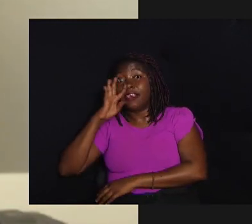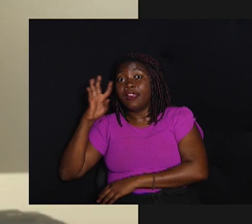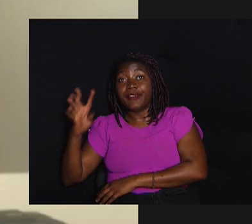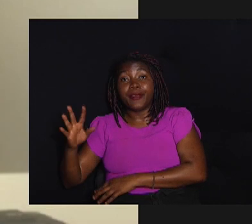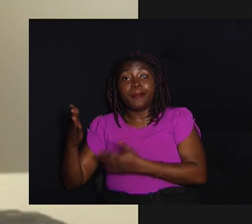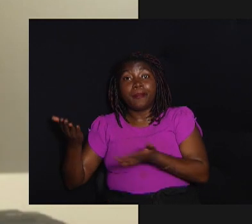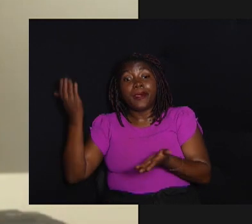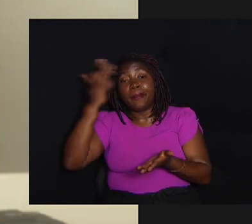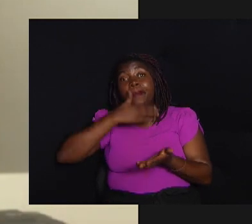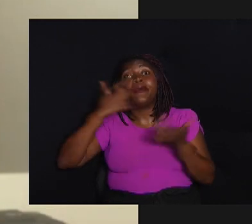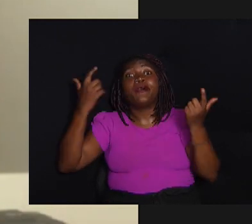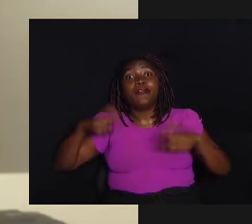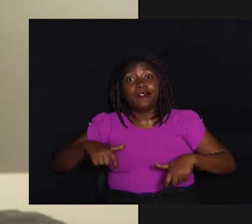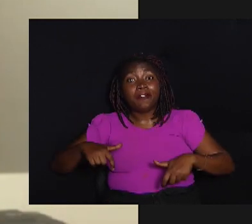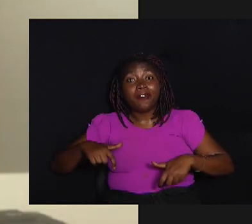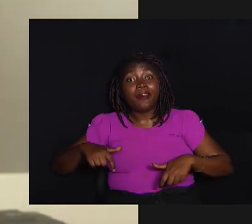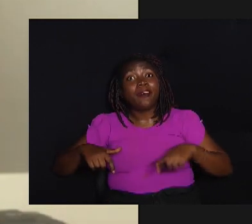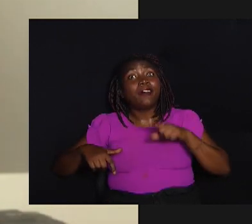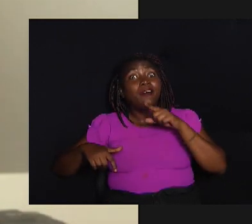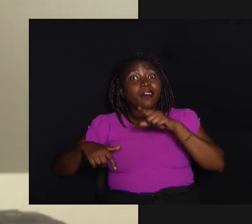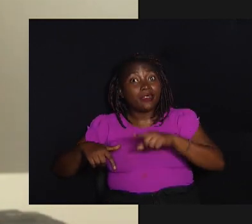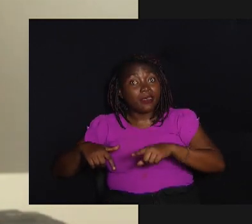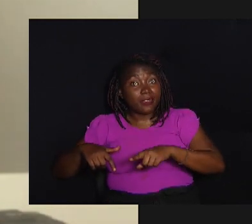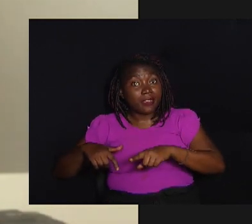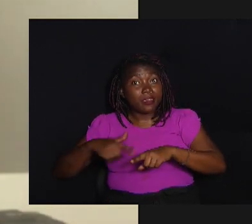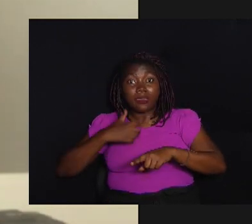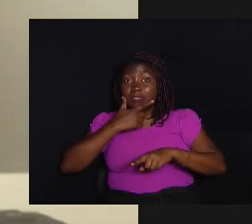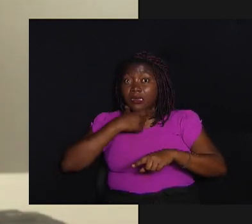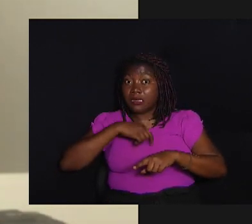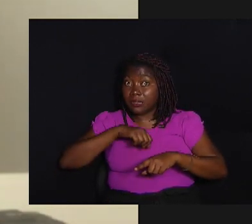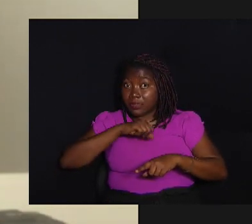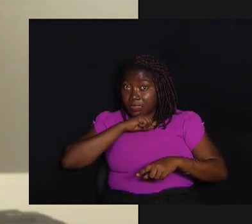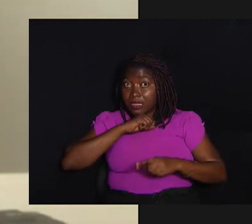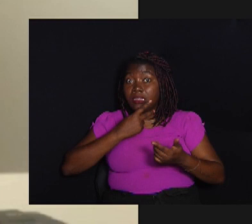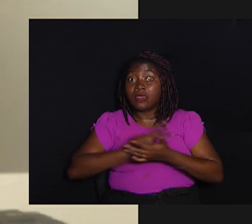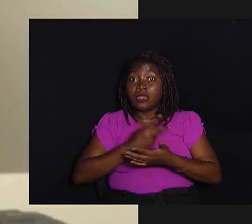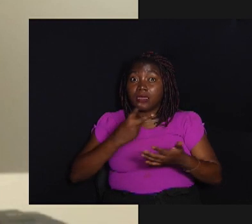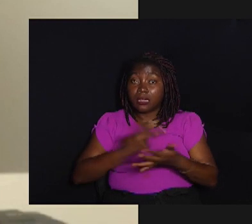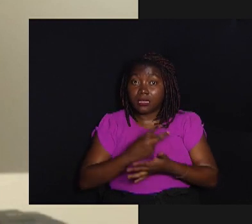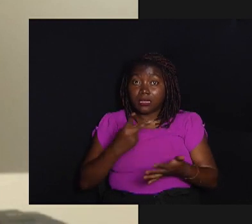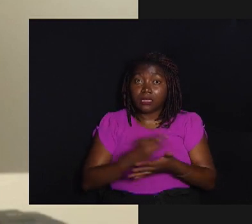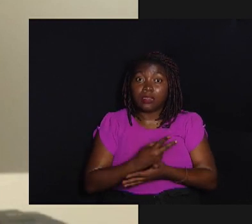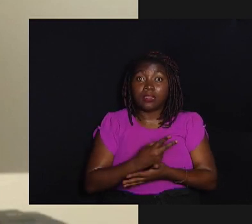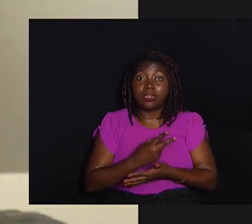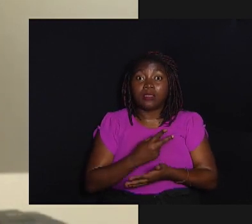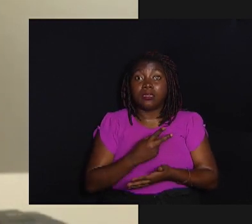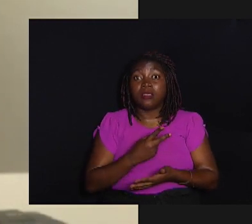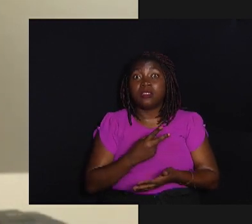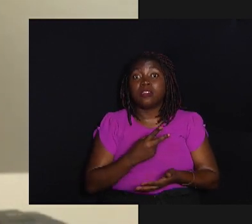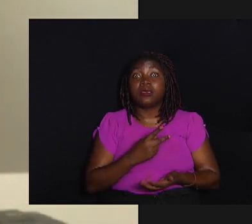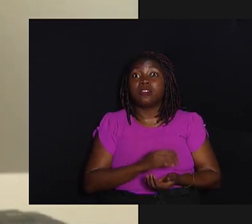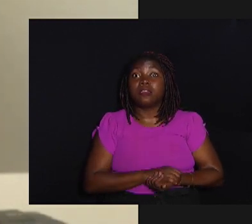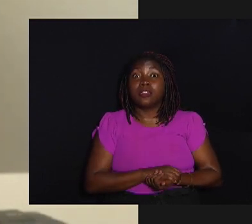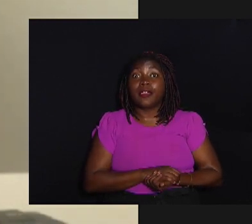prova, esse genitor, esse mal intencionado, esse criminoso, né, nesses casos de mortes que já foram levadas a conhecimento,